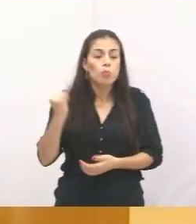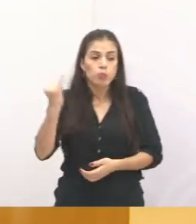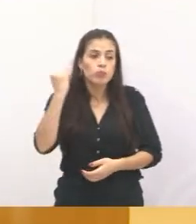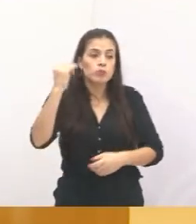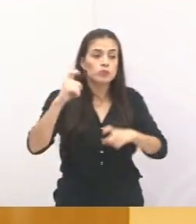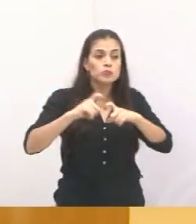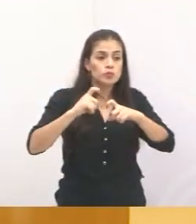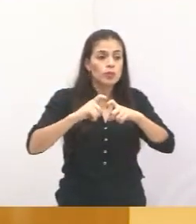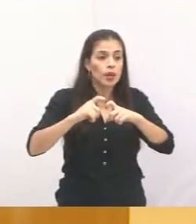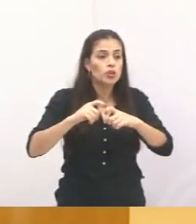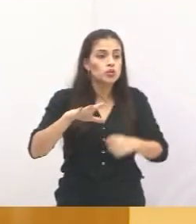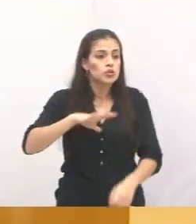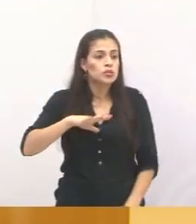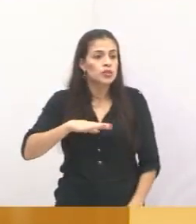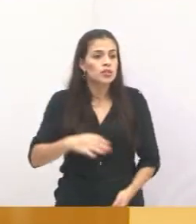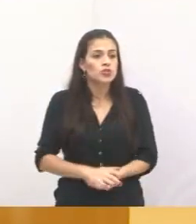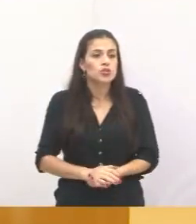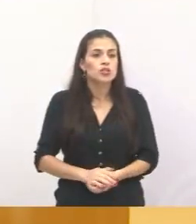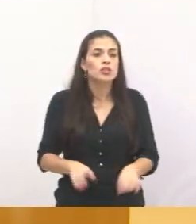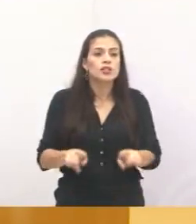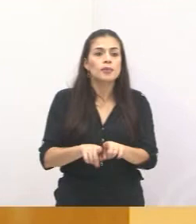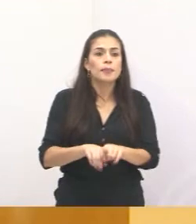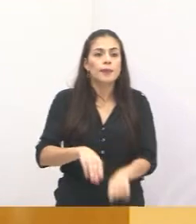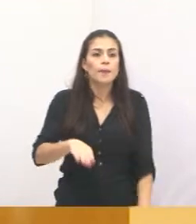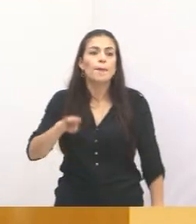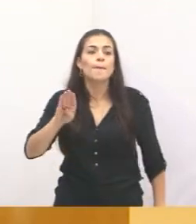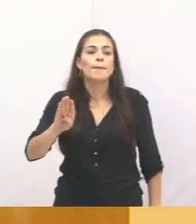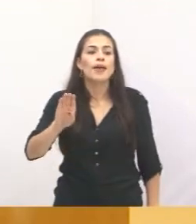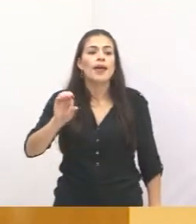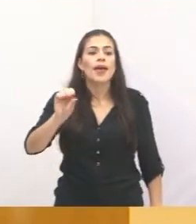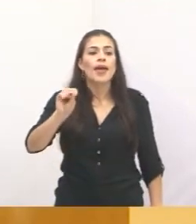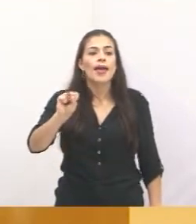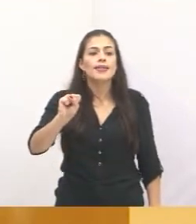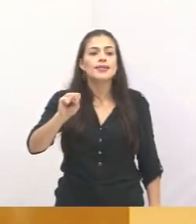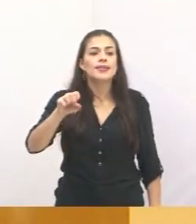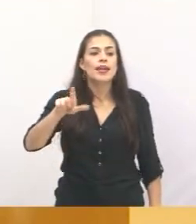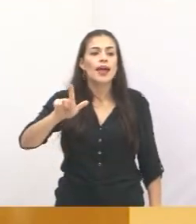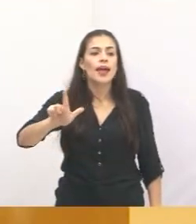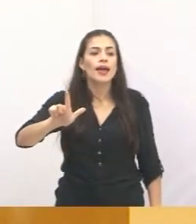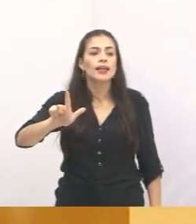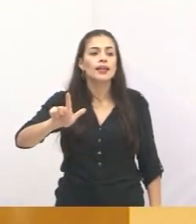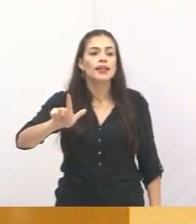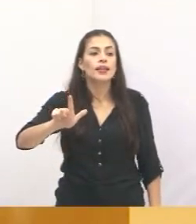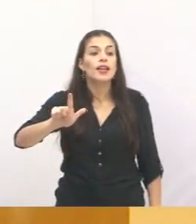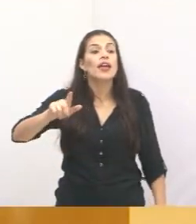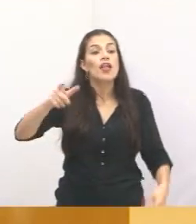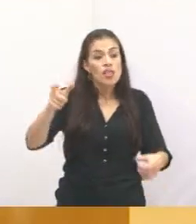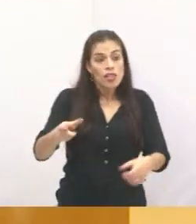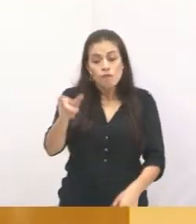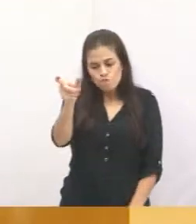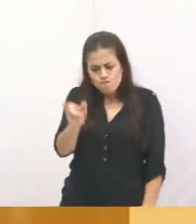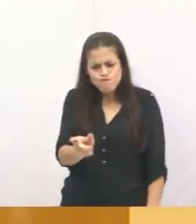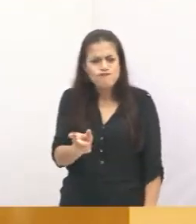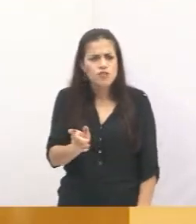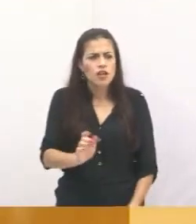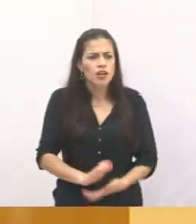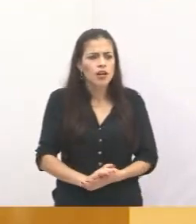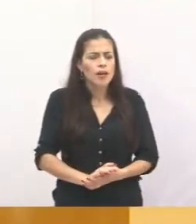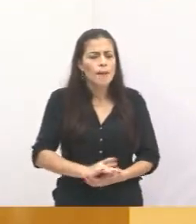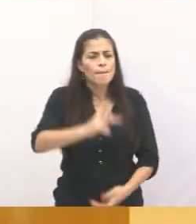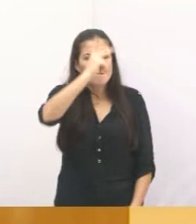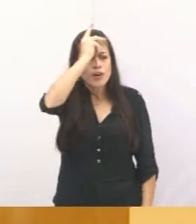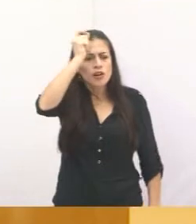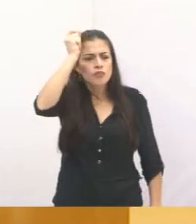BSL, Benedito Sérgio Lencioni, que foi também prefeito por 2 vezes na nossa cidade, e